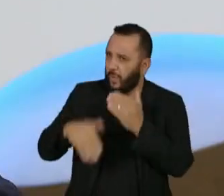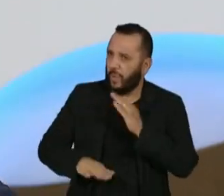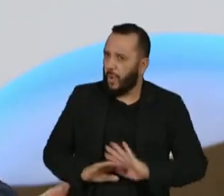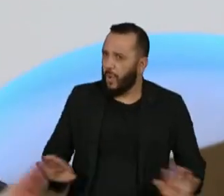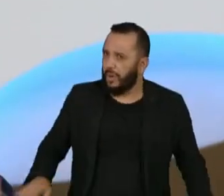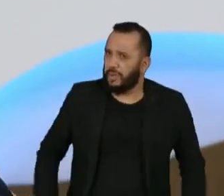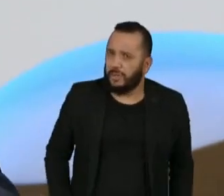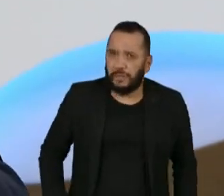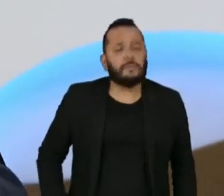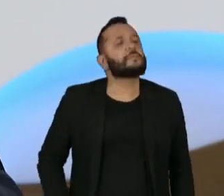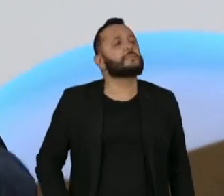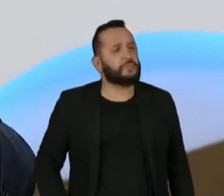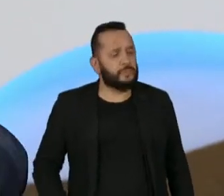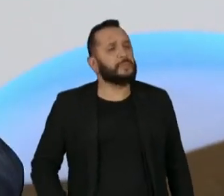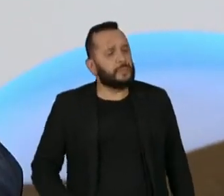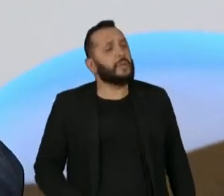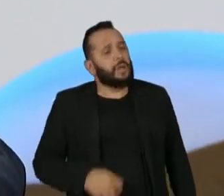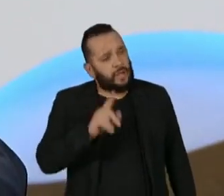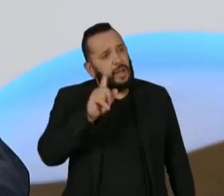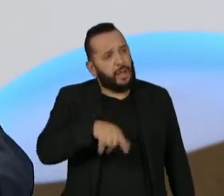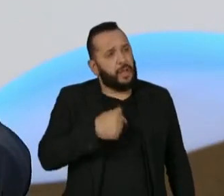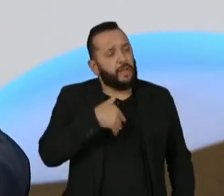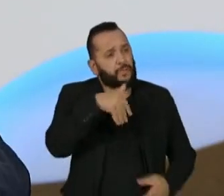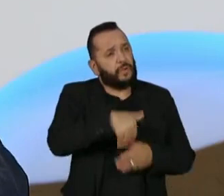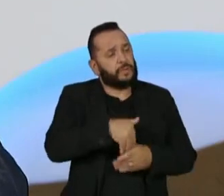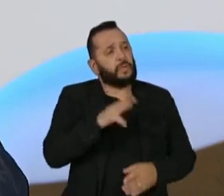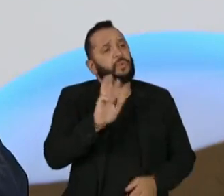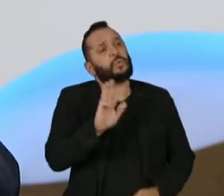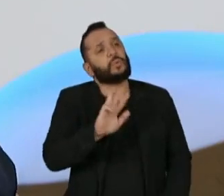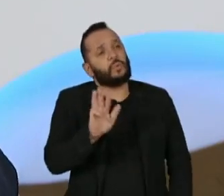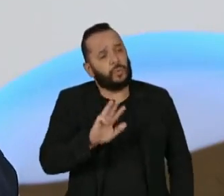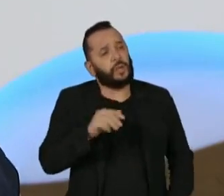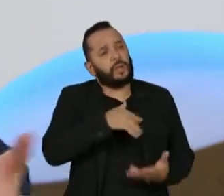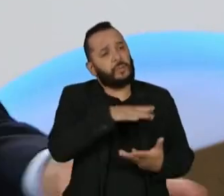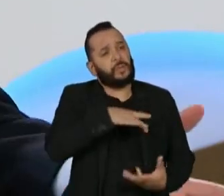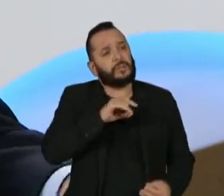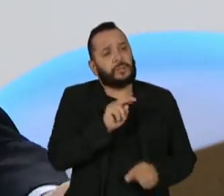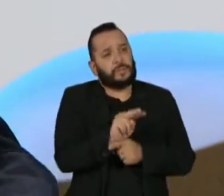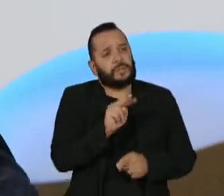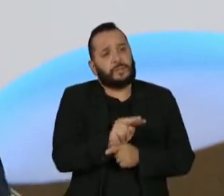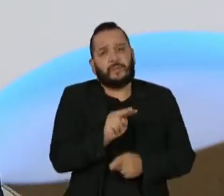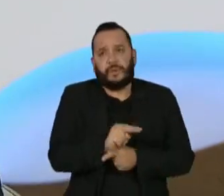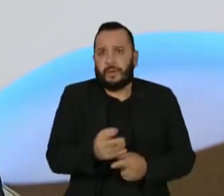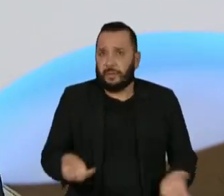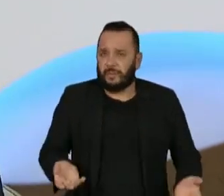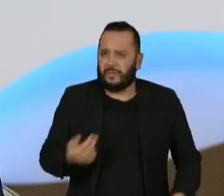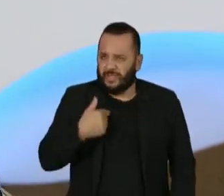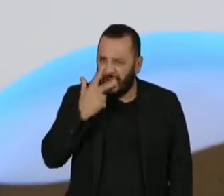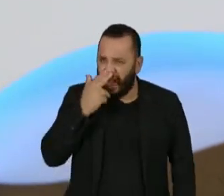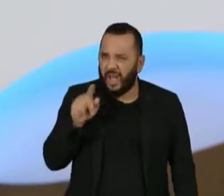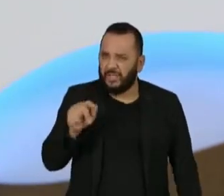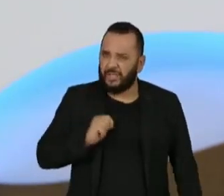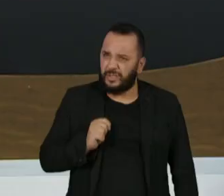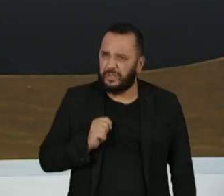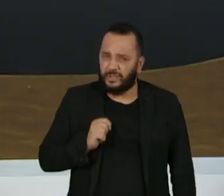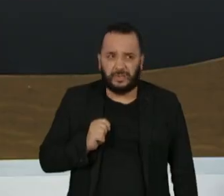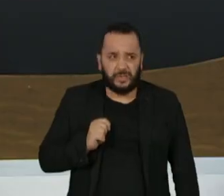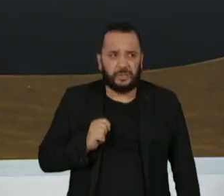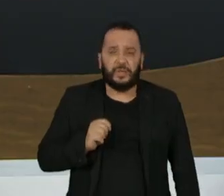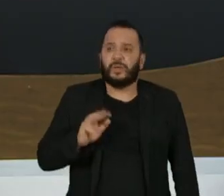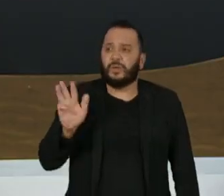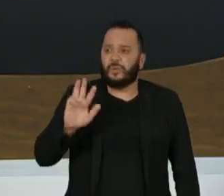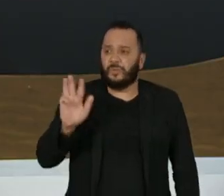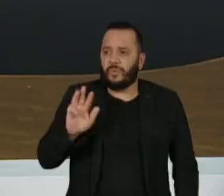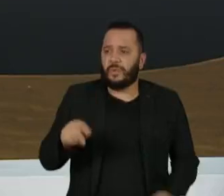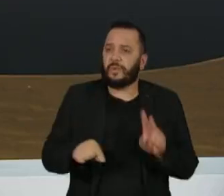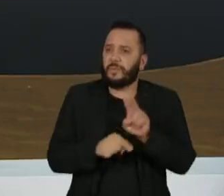Não, é campanha. Eles acham que, votando no Lula, a democracia está mais preservada. É um direito deles. O senhor deles. Acha que o Lula preserva